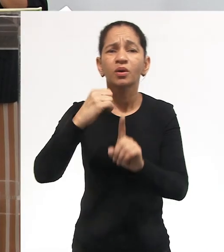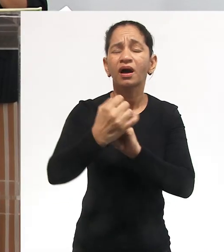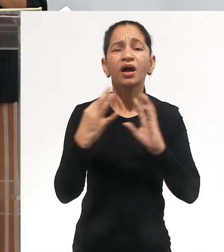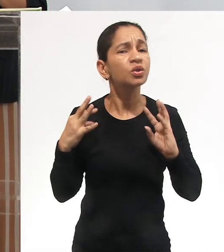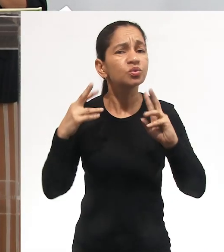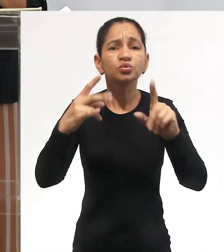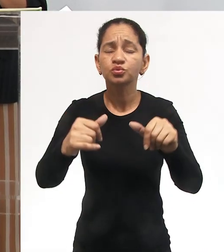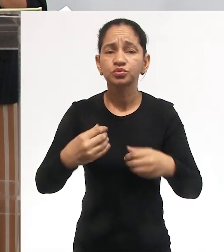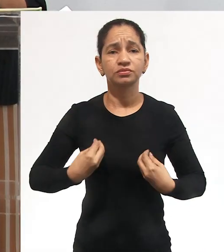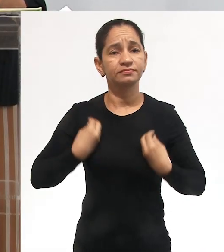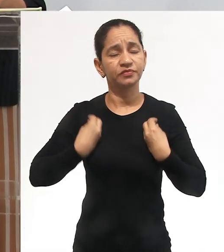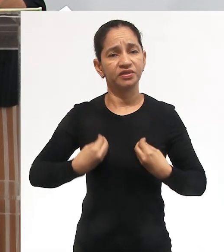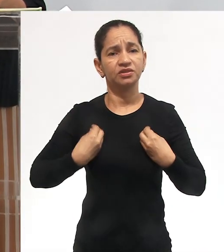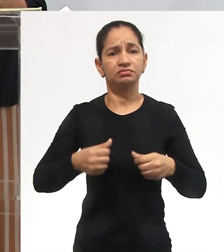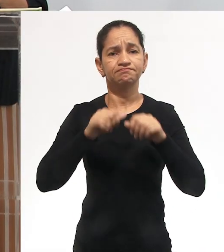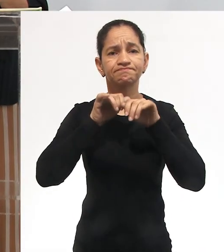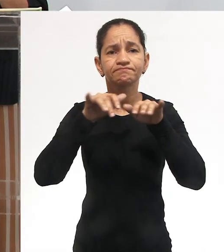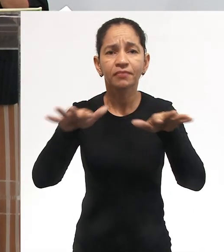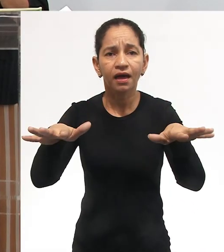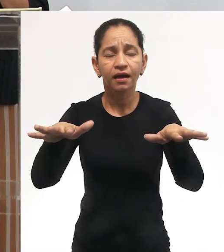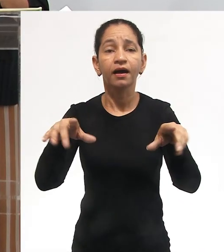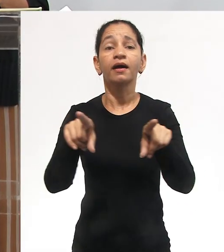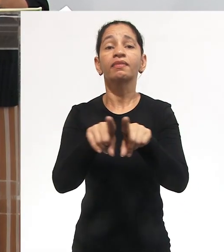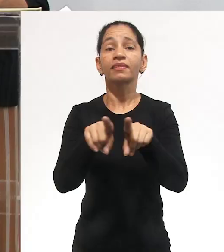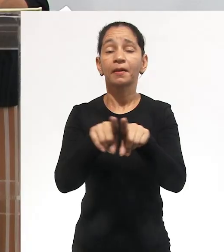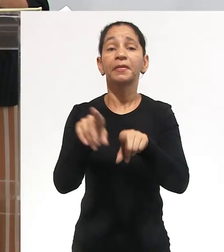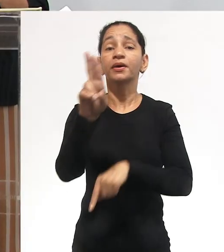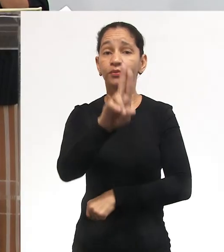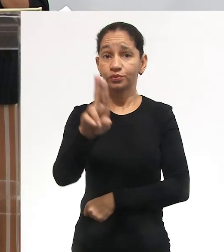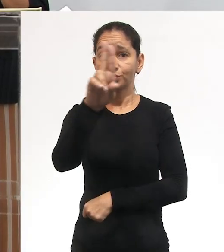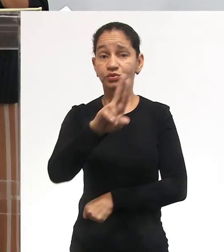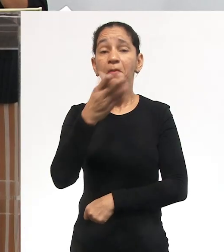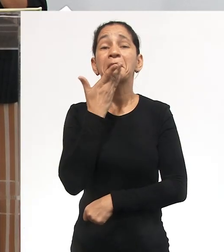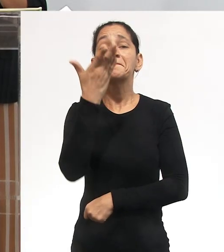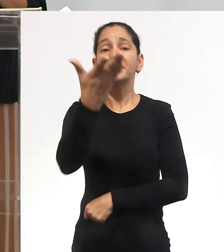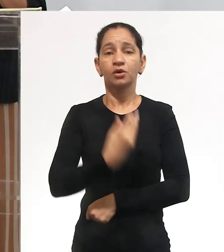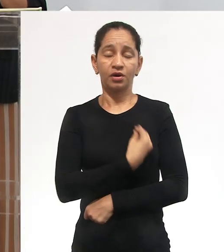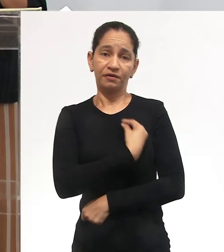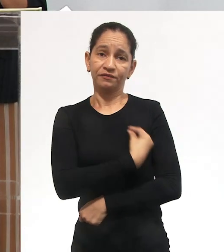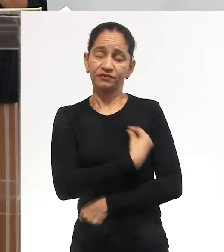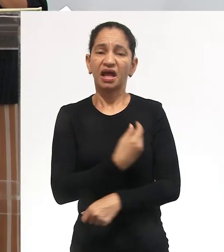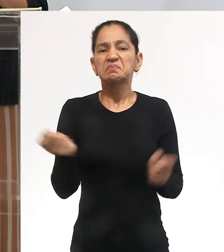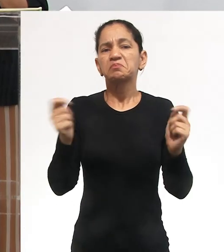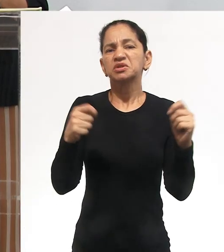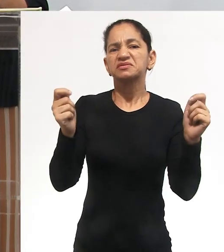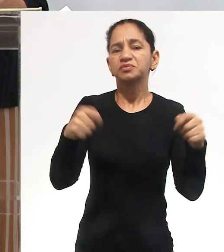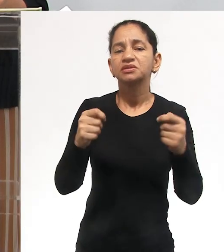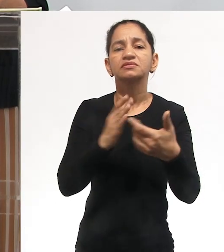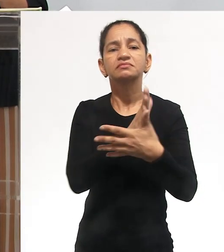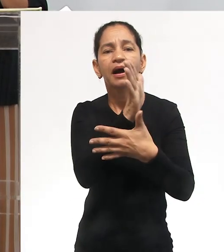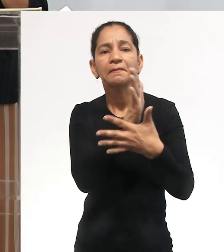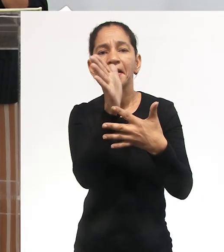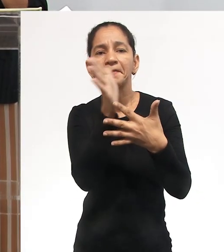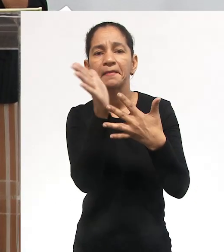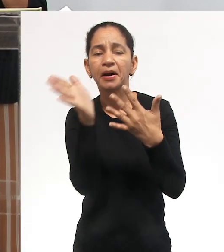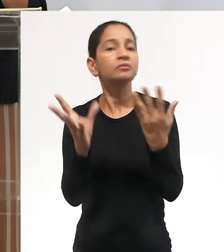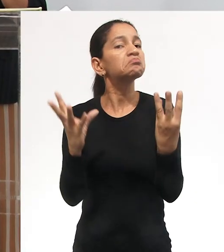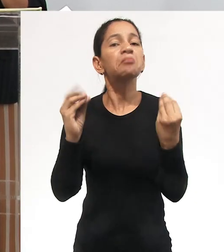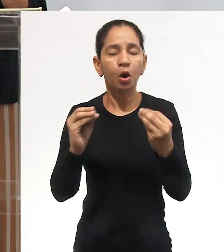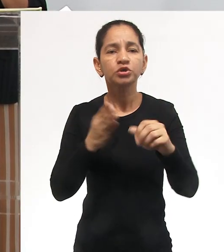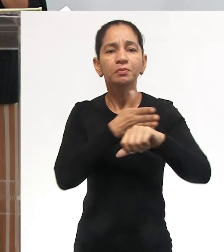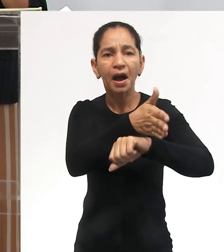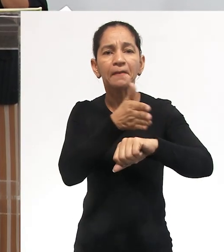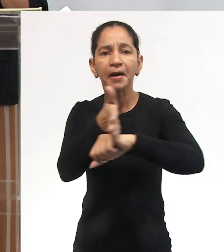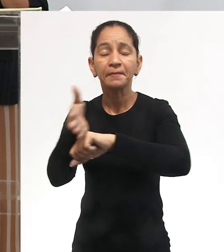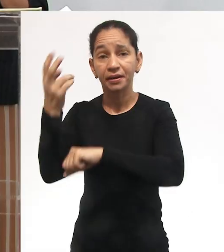de atuação da vida social e utilizando-a para ampliar suas possibilidades de